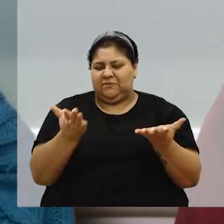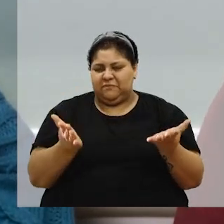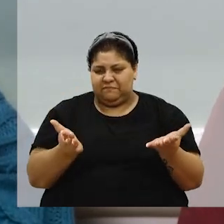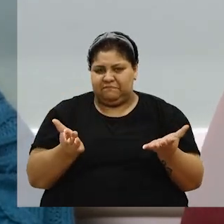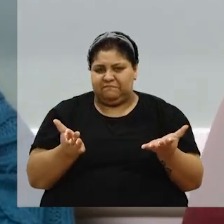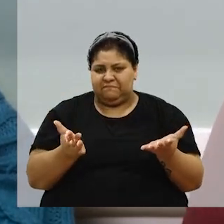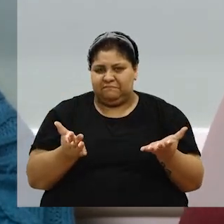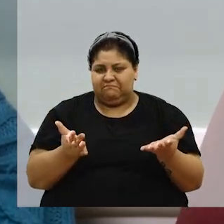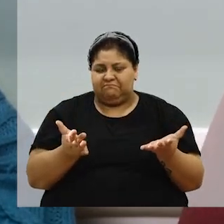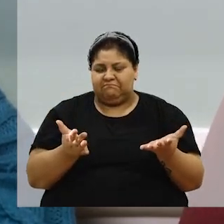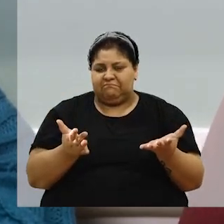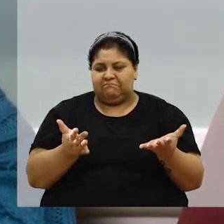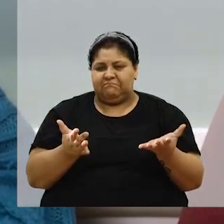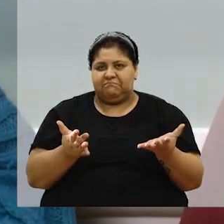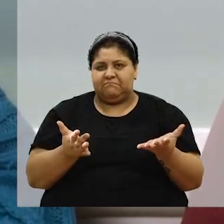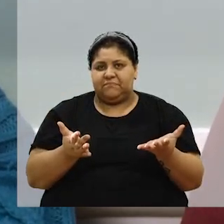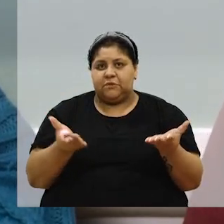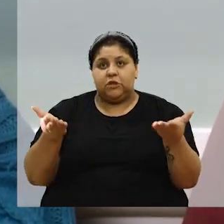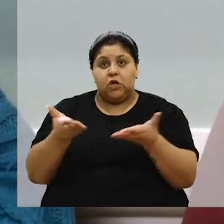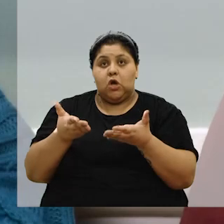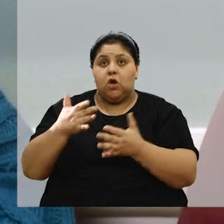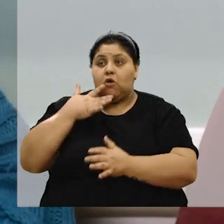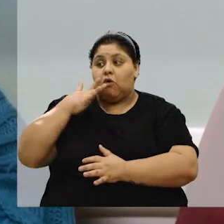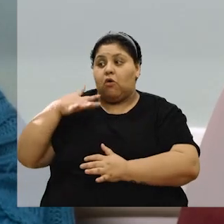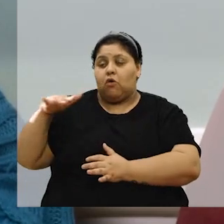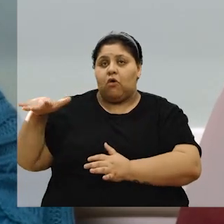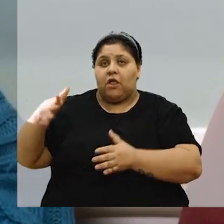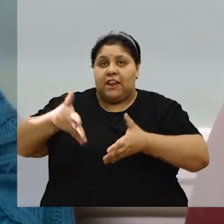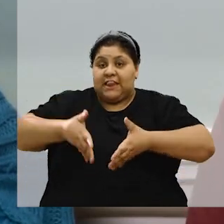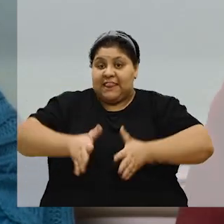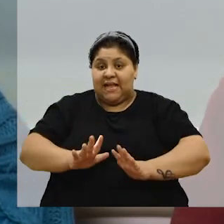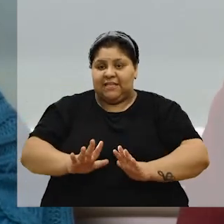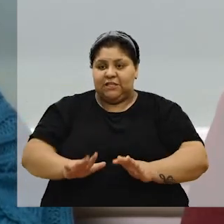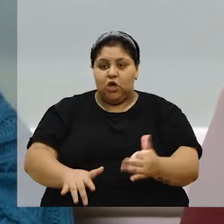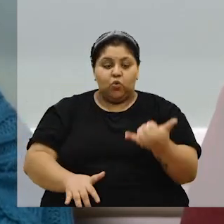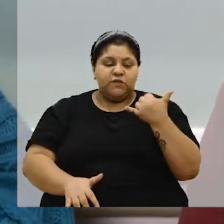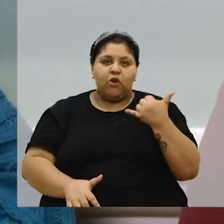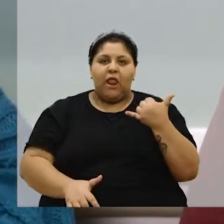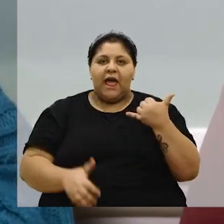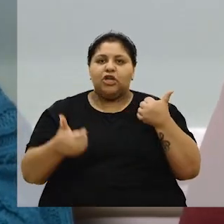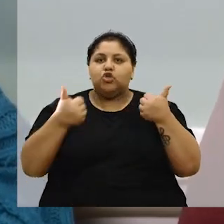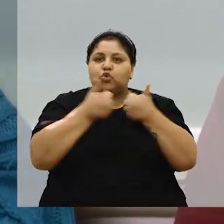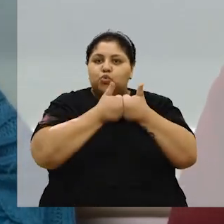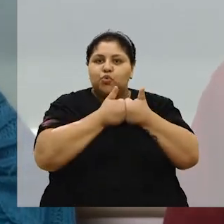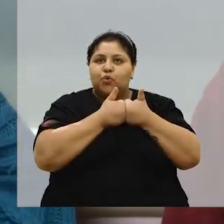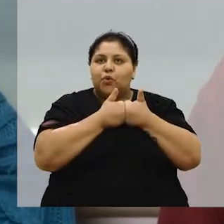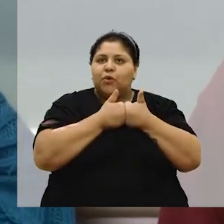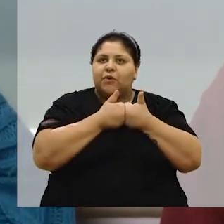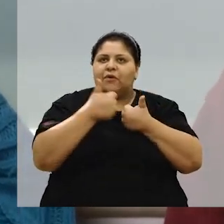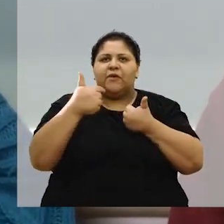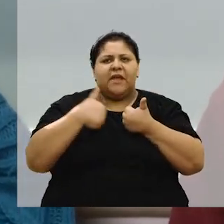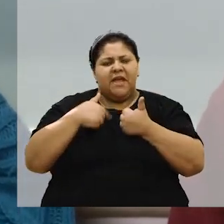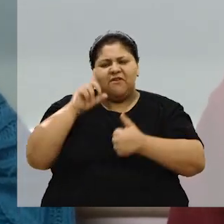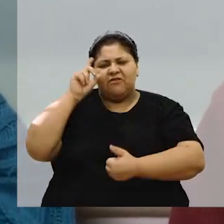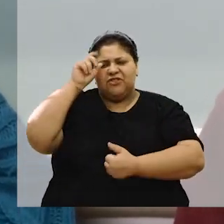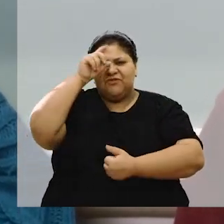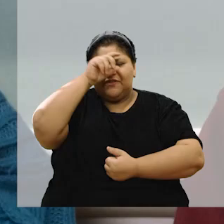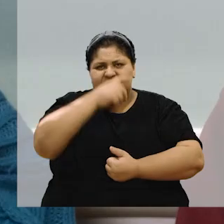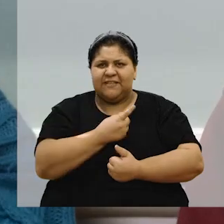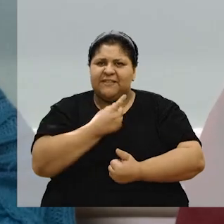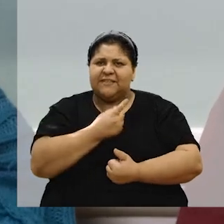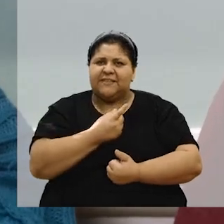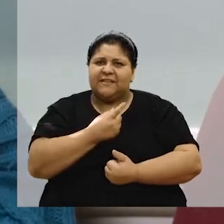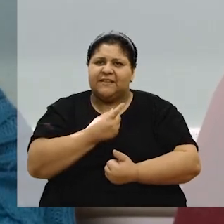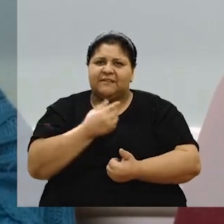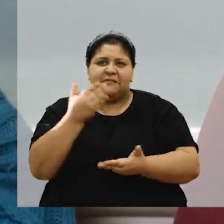não me adapto, eu não sei mexer nessas coisas. Hoje as crianças nascem já com o celular na mão. Ele sabe, eu